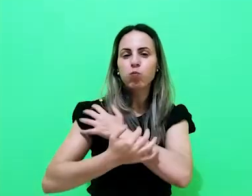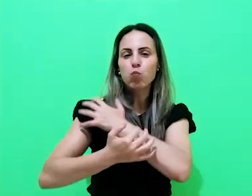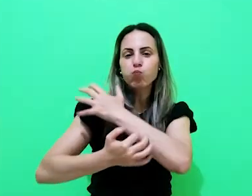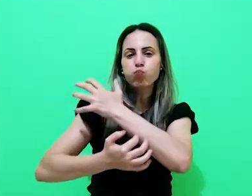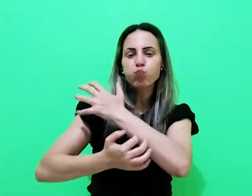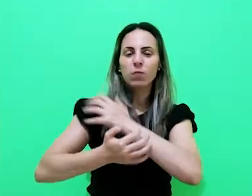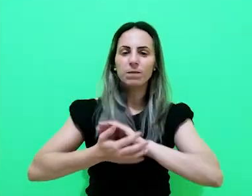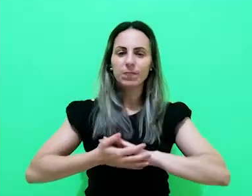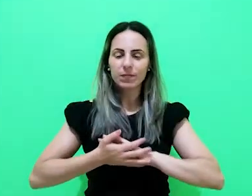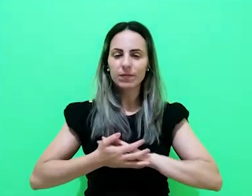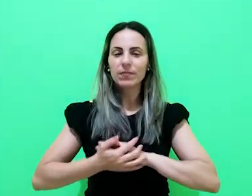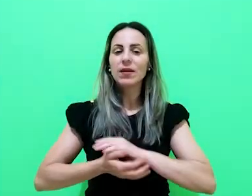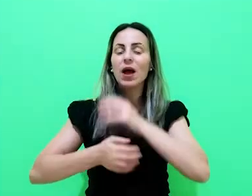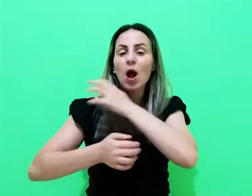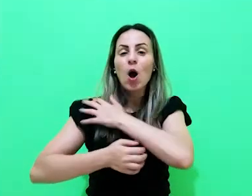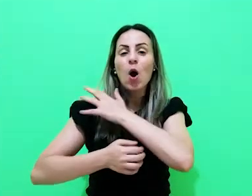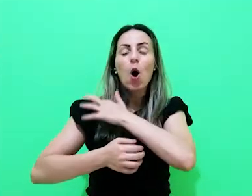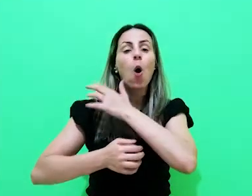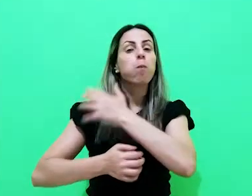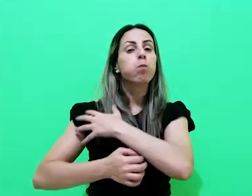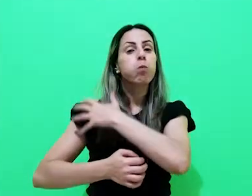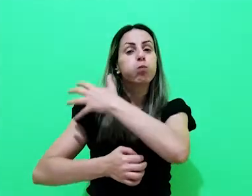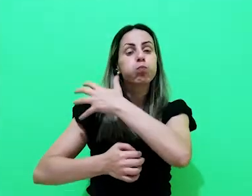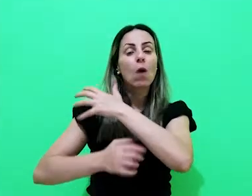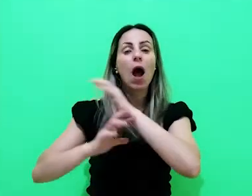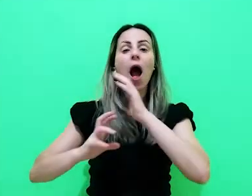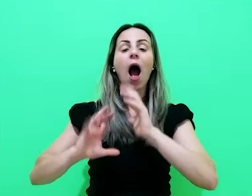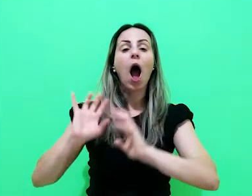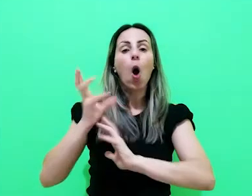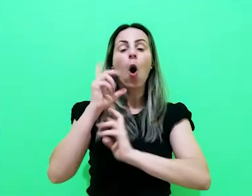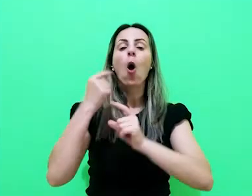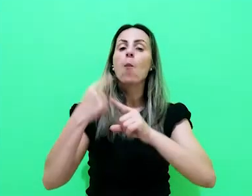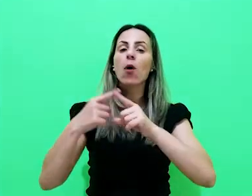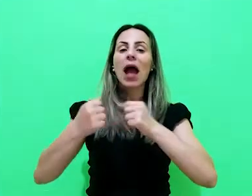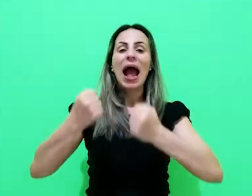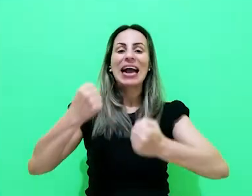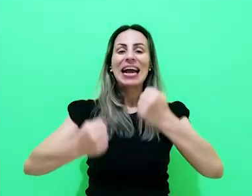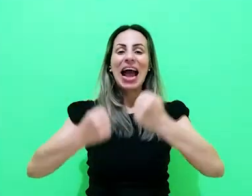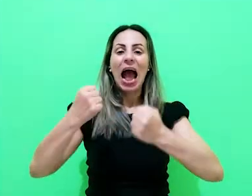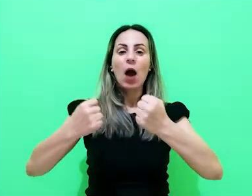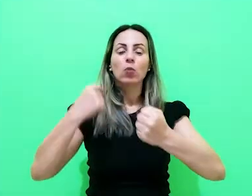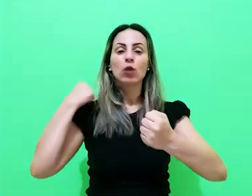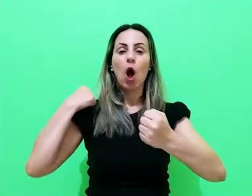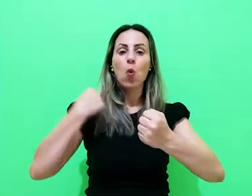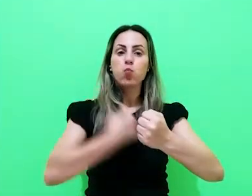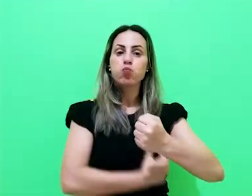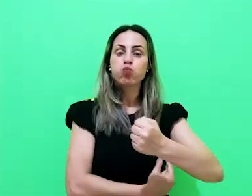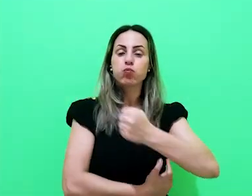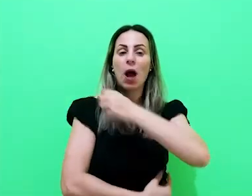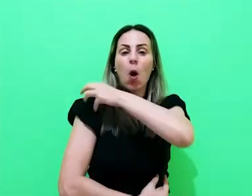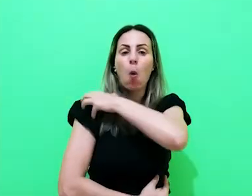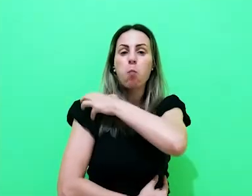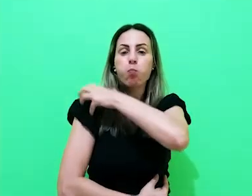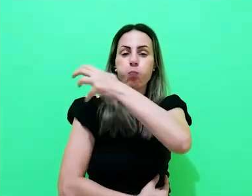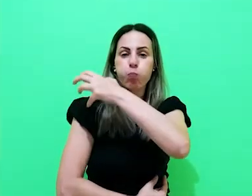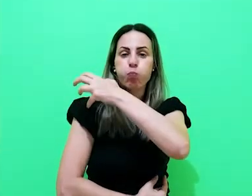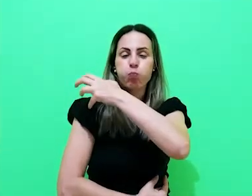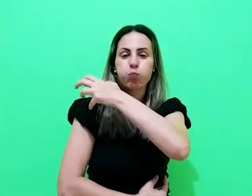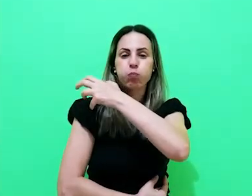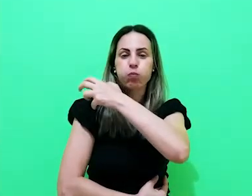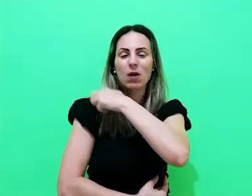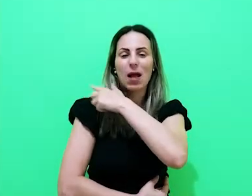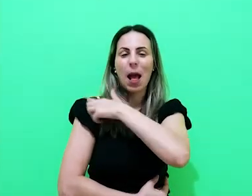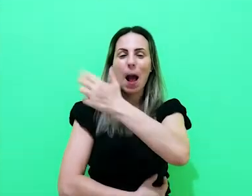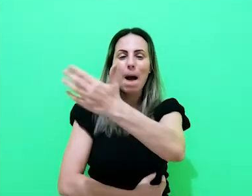esquerdo. Essa luxação do ombro esquerdo, pessoal, aconteceu porque ela estava dirigindo o carro com o cinto de segurança. Então, o ombro esquerdo